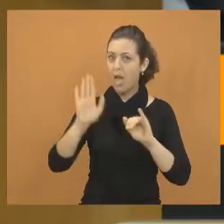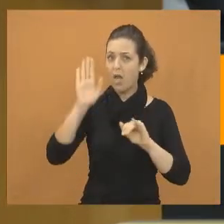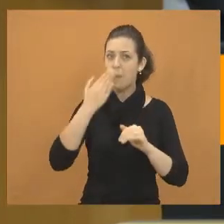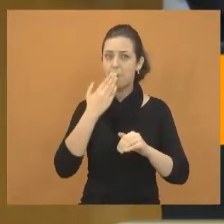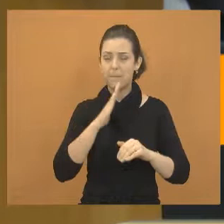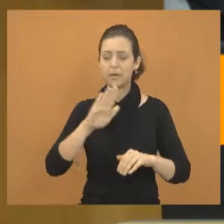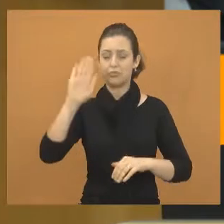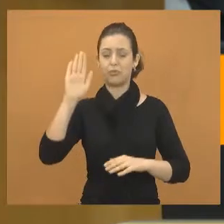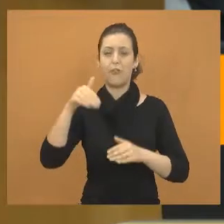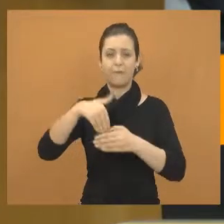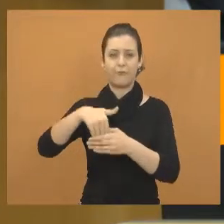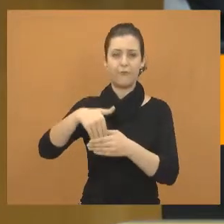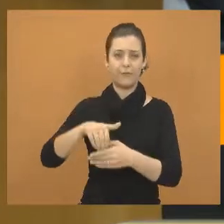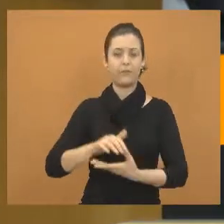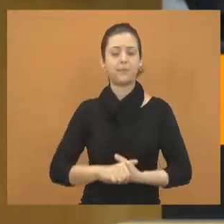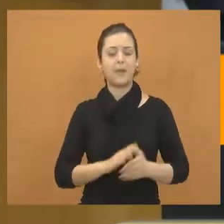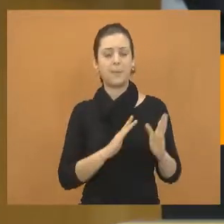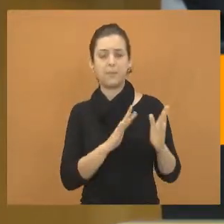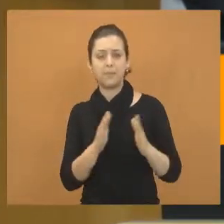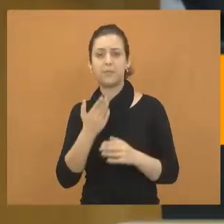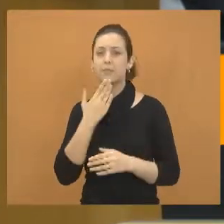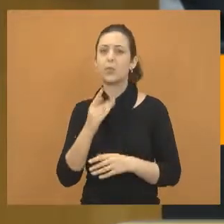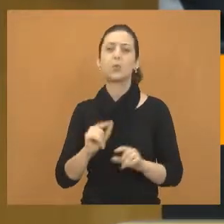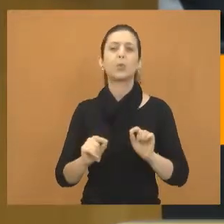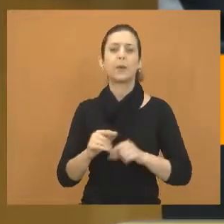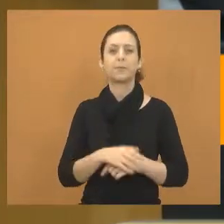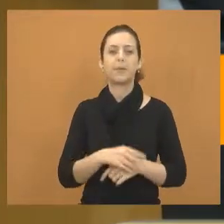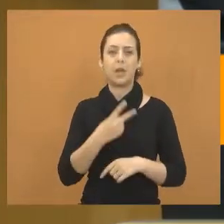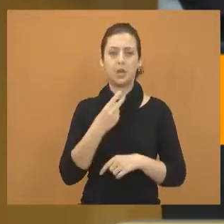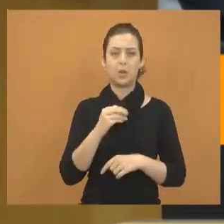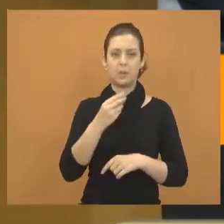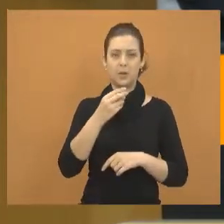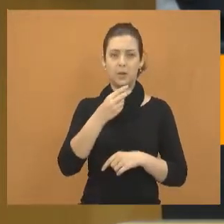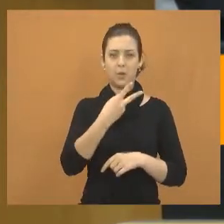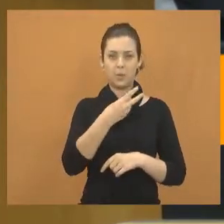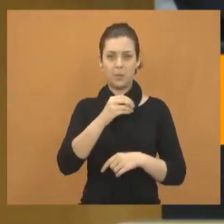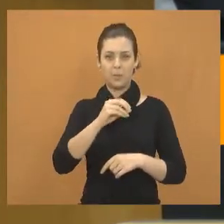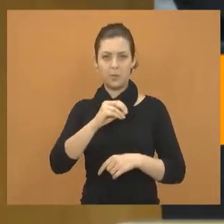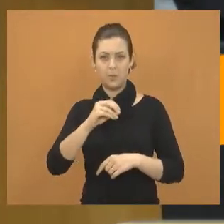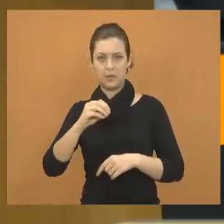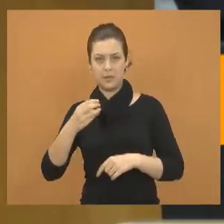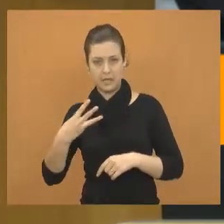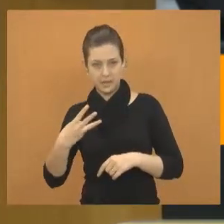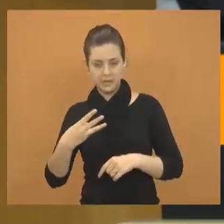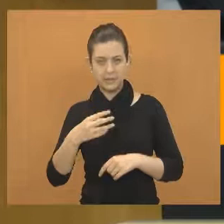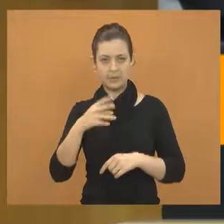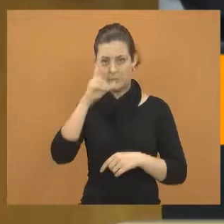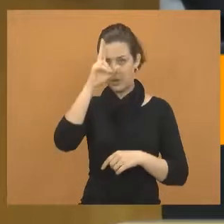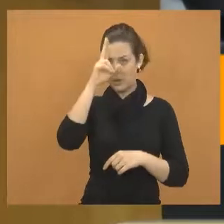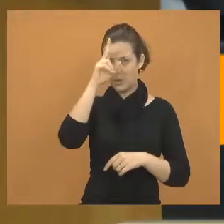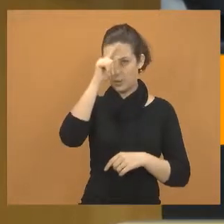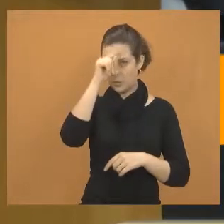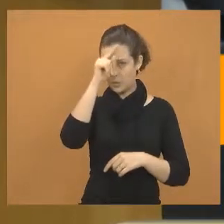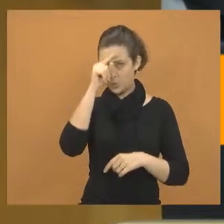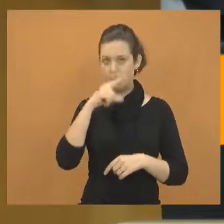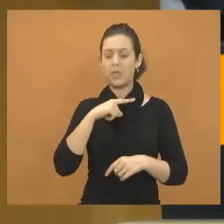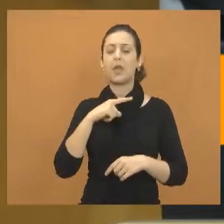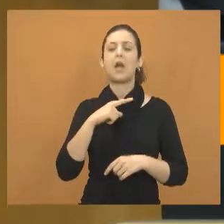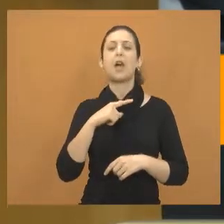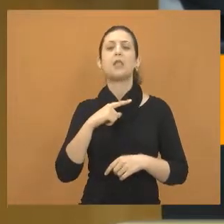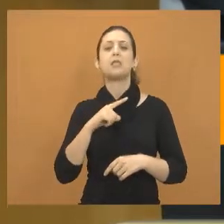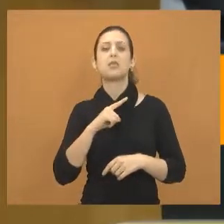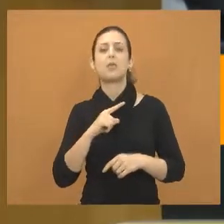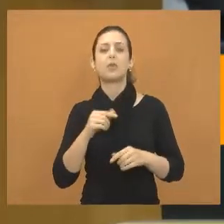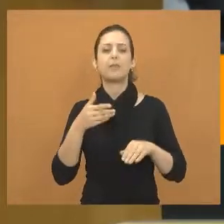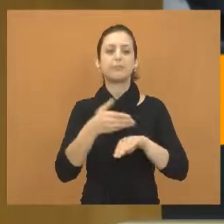4 anos para que isso aconteça. Desde 2003, a Santa Casa ela passou a ter